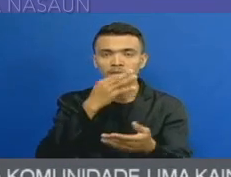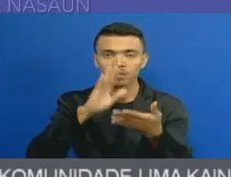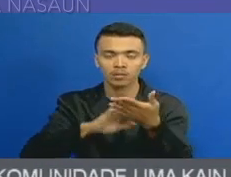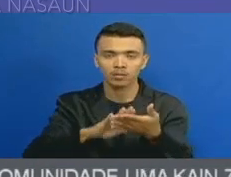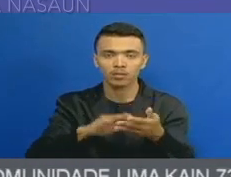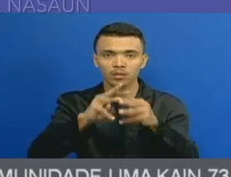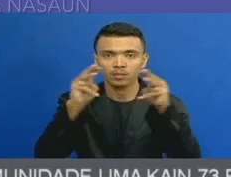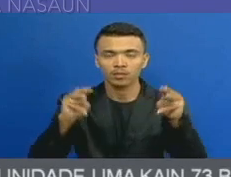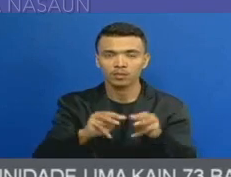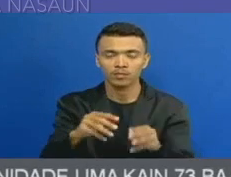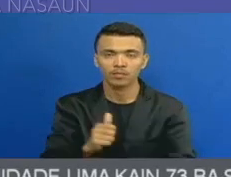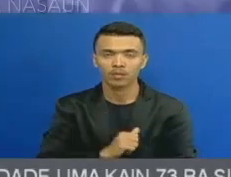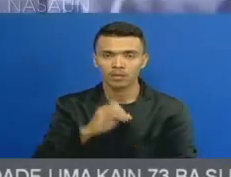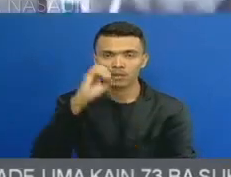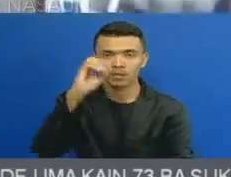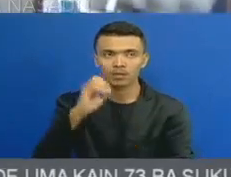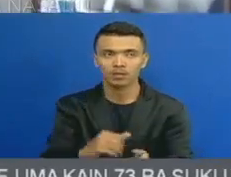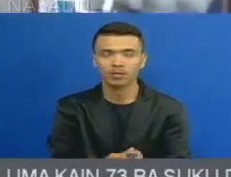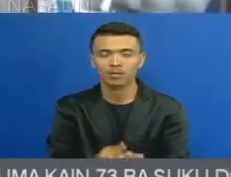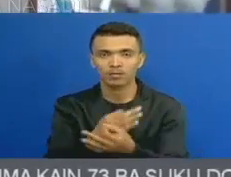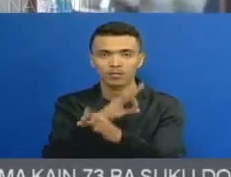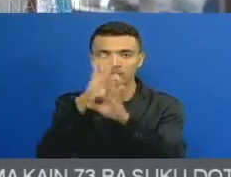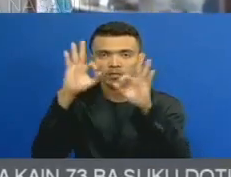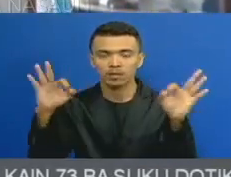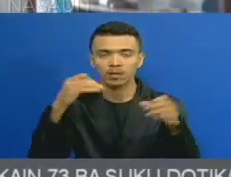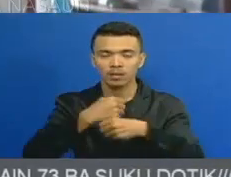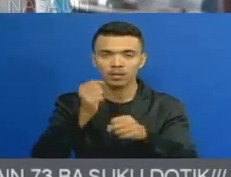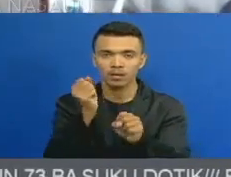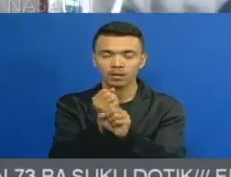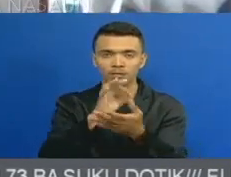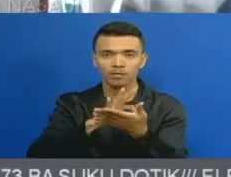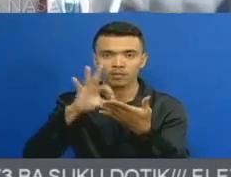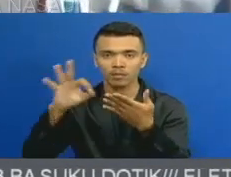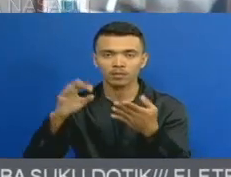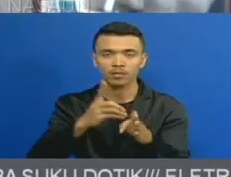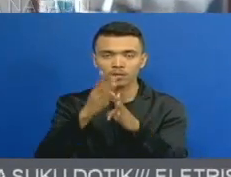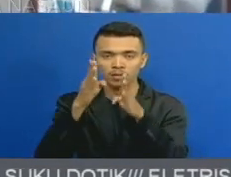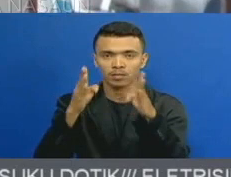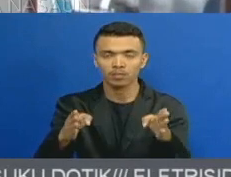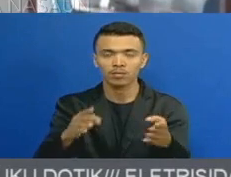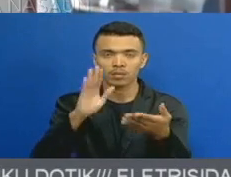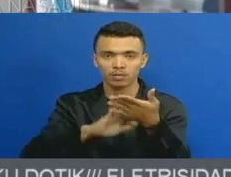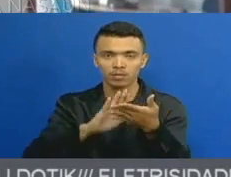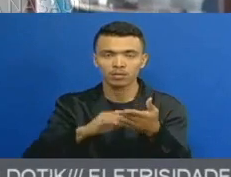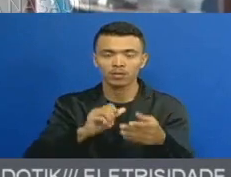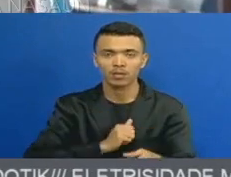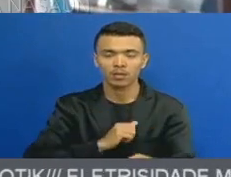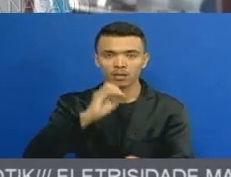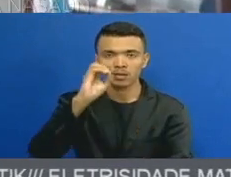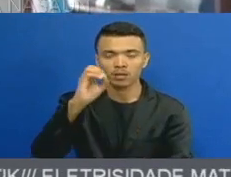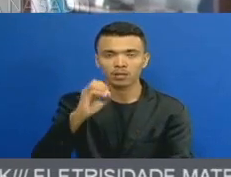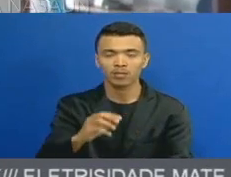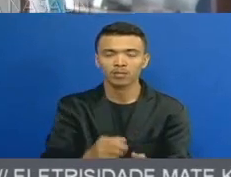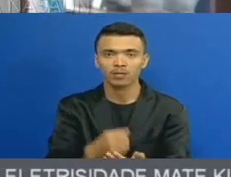e Ainaro. Final, maka halo formação ba. Diretor Serviço de Educação Município Ainaro, Oscar de Araújo,